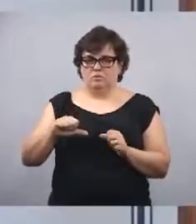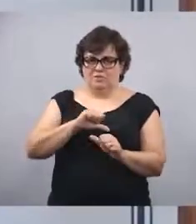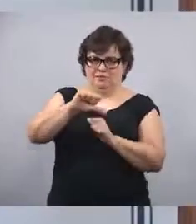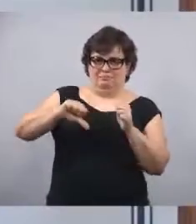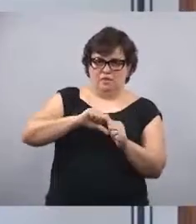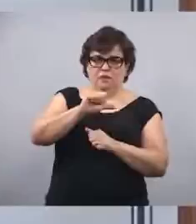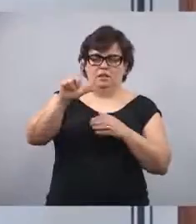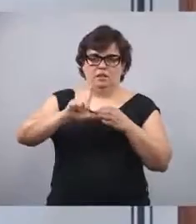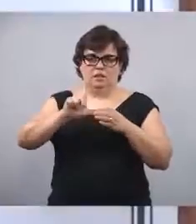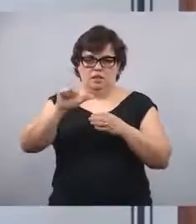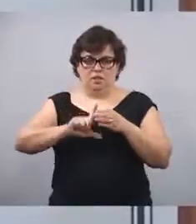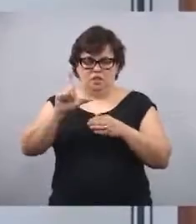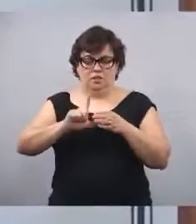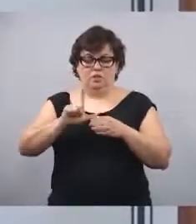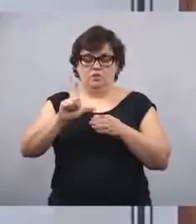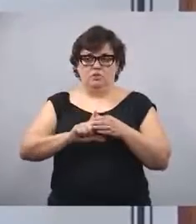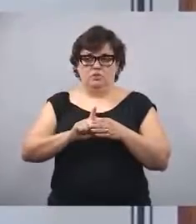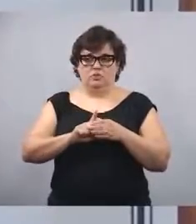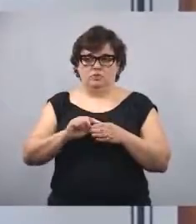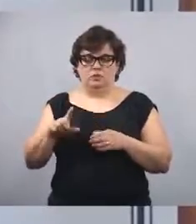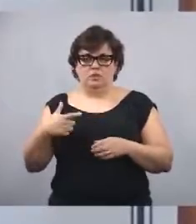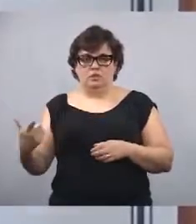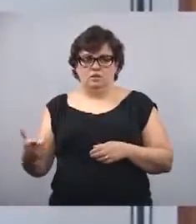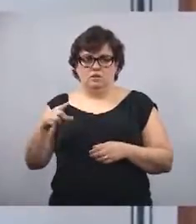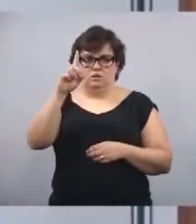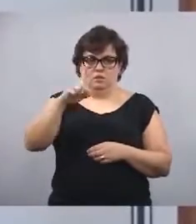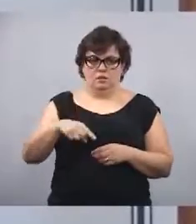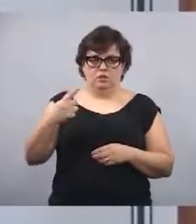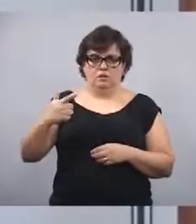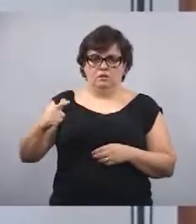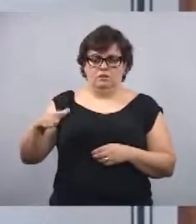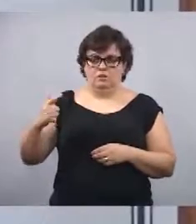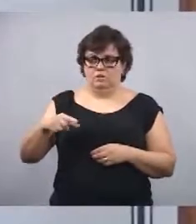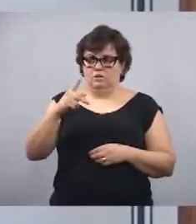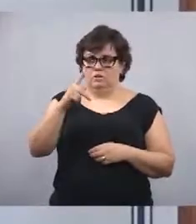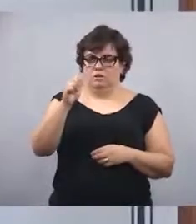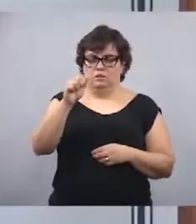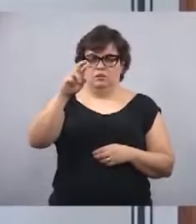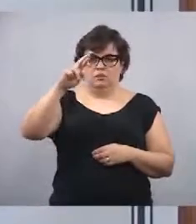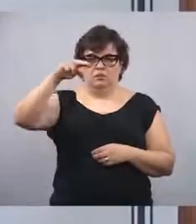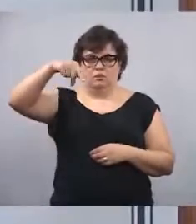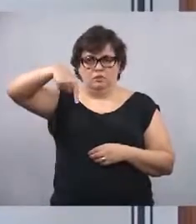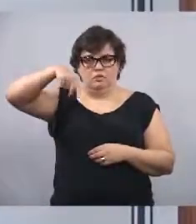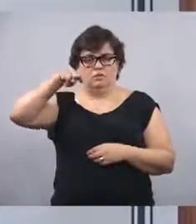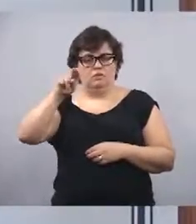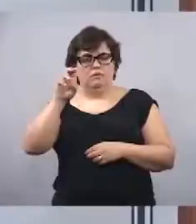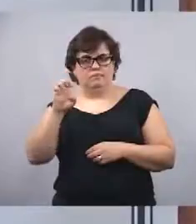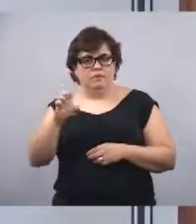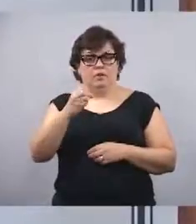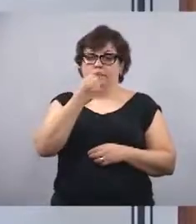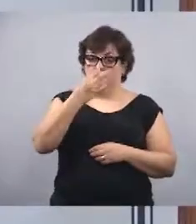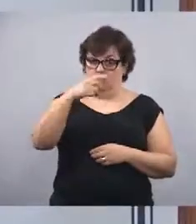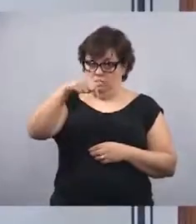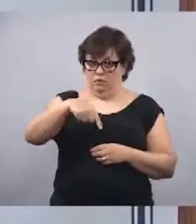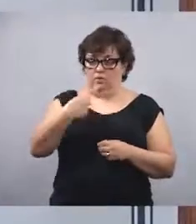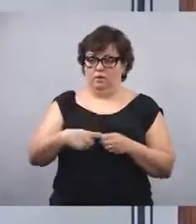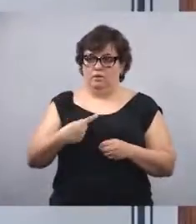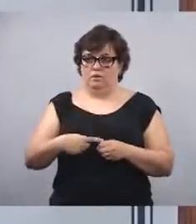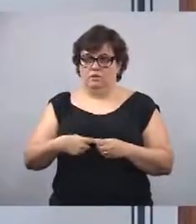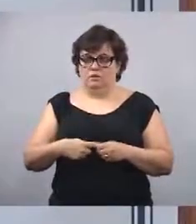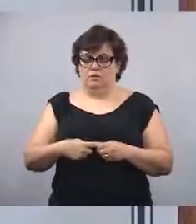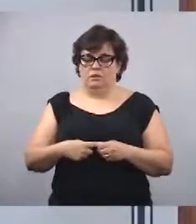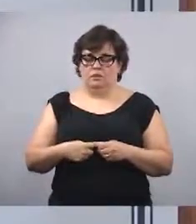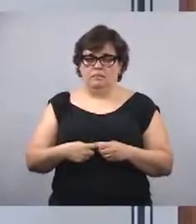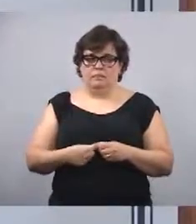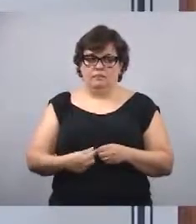atraso. E a outra é não termos um parque decente na cidade de Marília. Um parque decente. Eu tenho uma